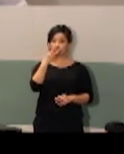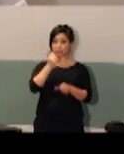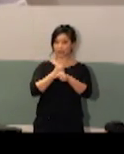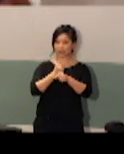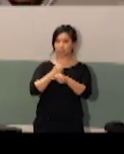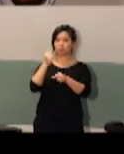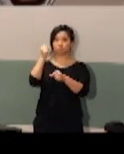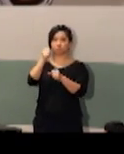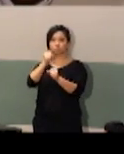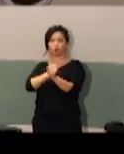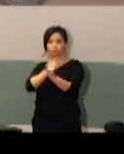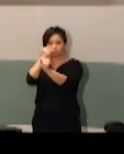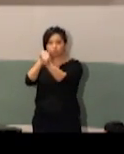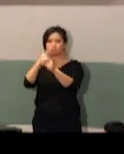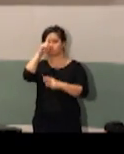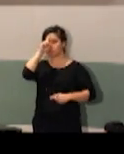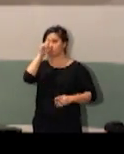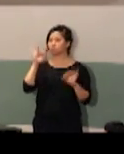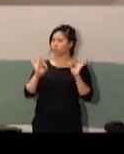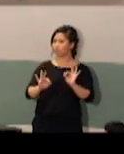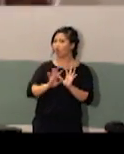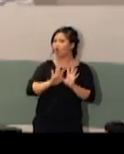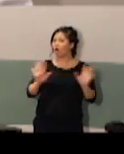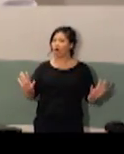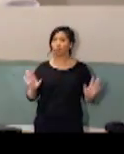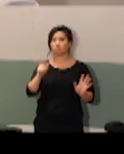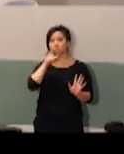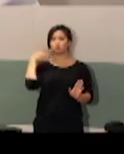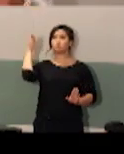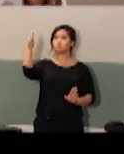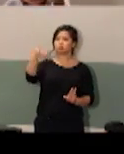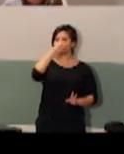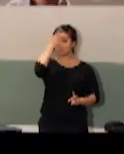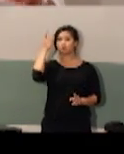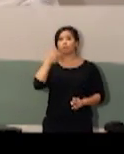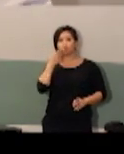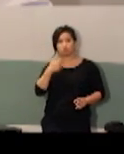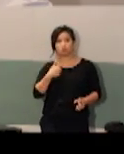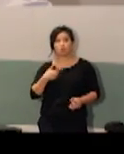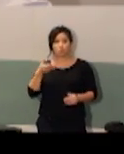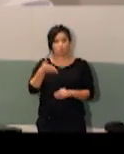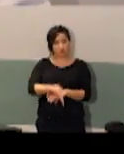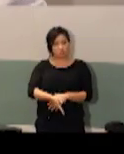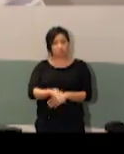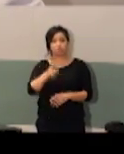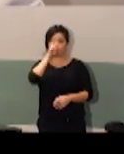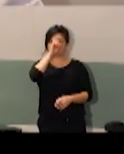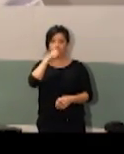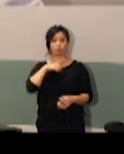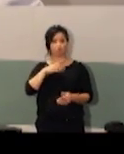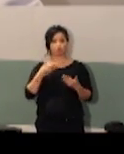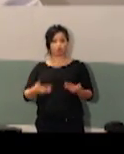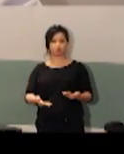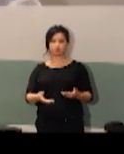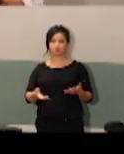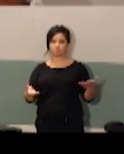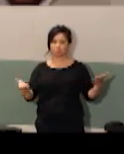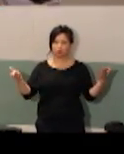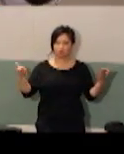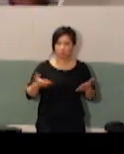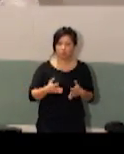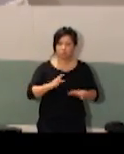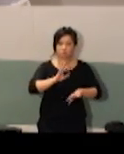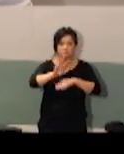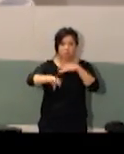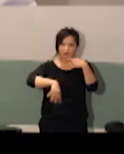nada. Funcionava bem. Eu ia lá e as pessoas humildes diziam: estou sendo atendido igual a madame. Hoje é um caos.